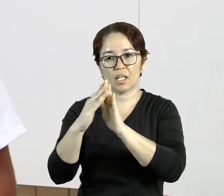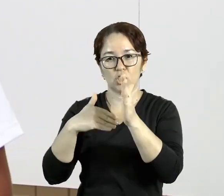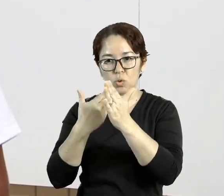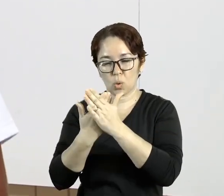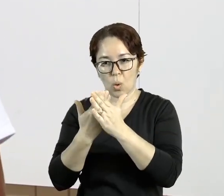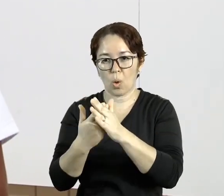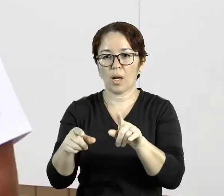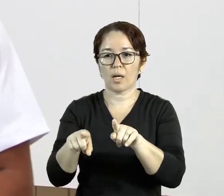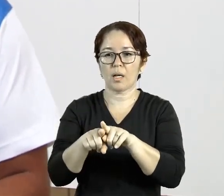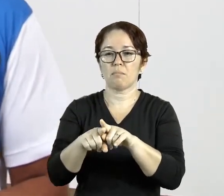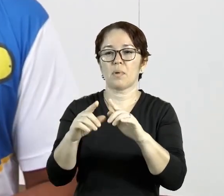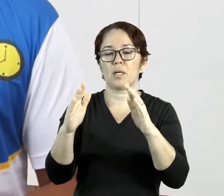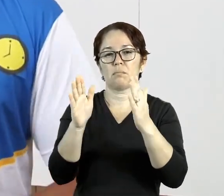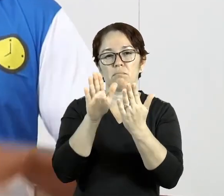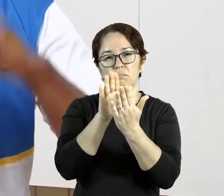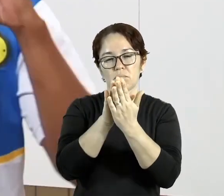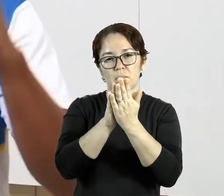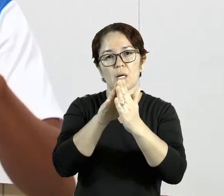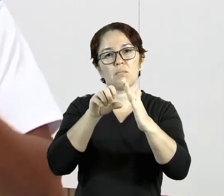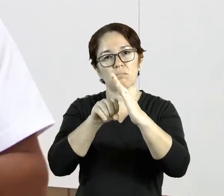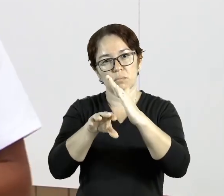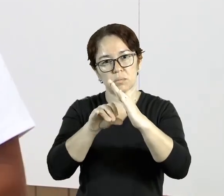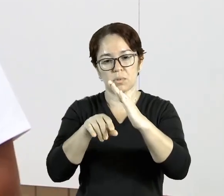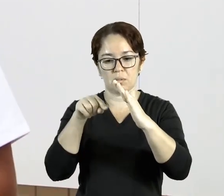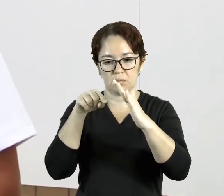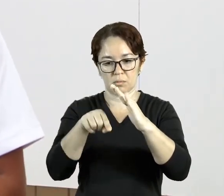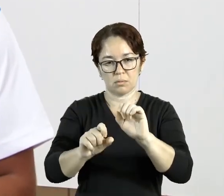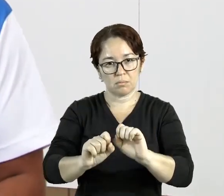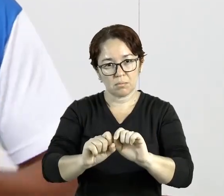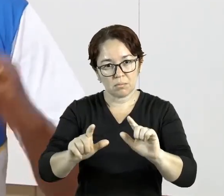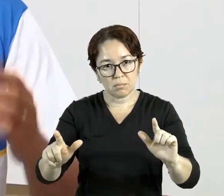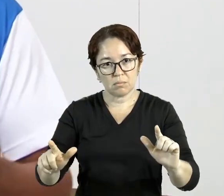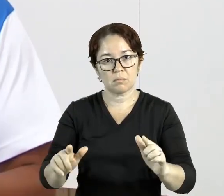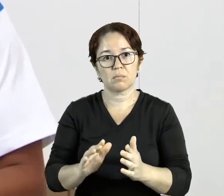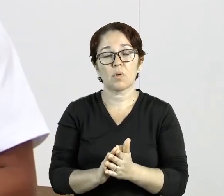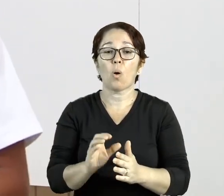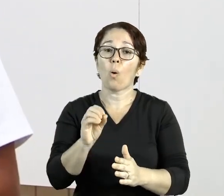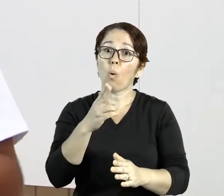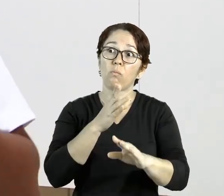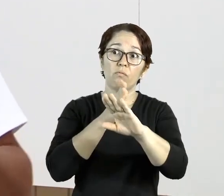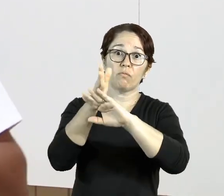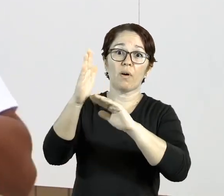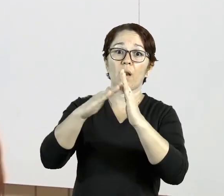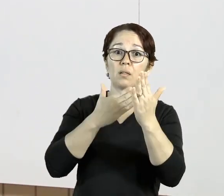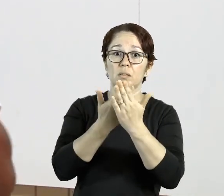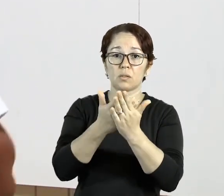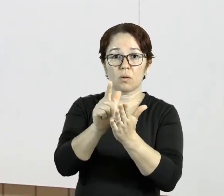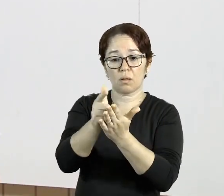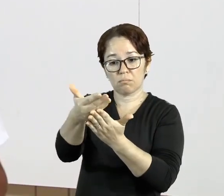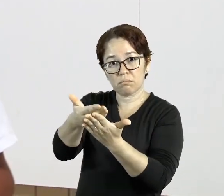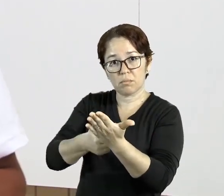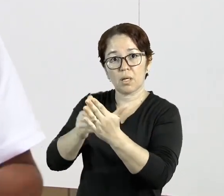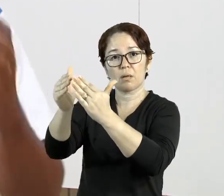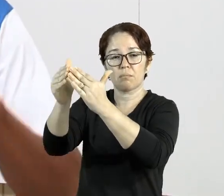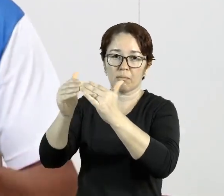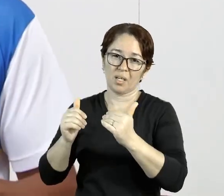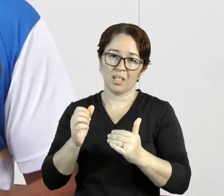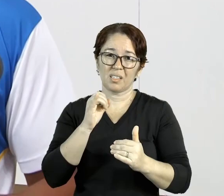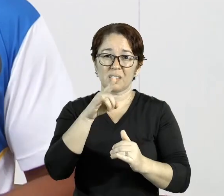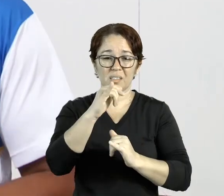Palmas Homeschool, certo? Você também tem esse material disponível impresso na sua escola, caso você não tenha a